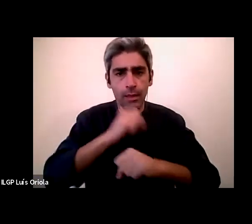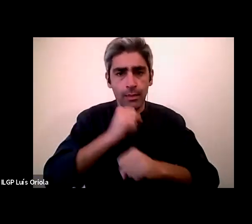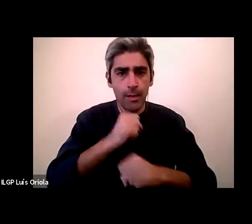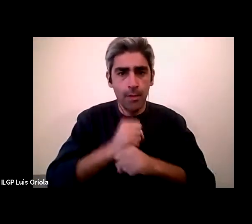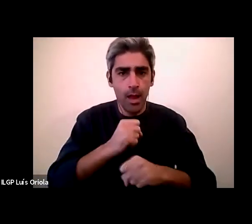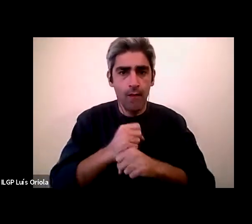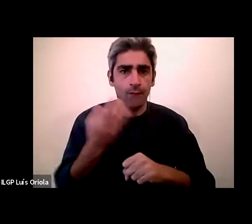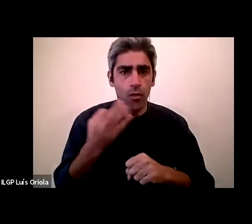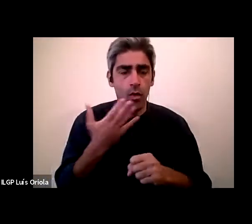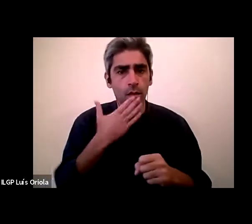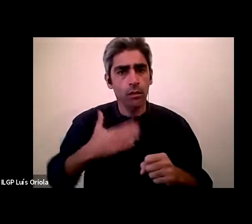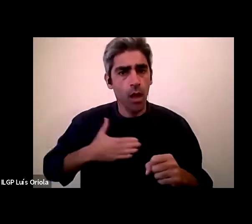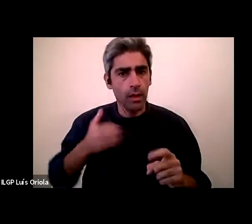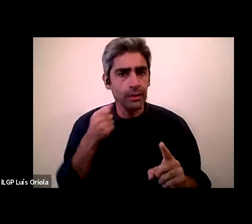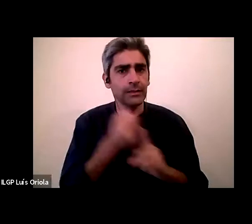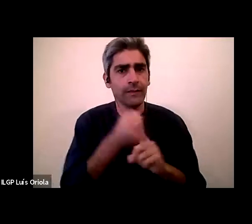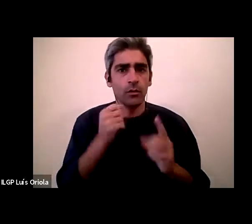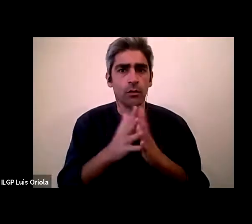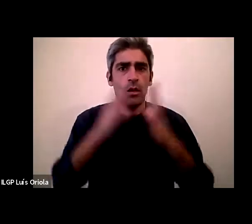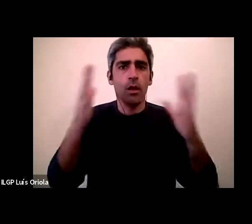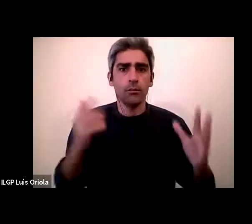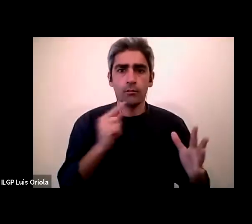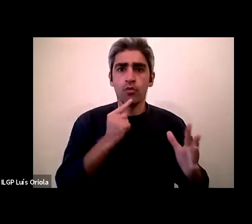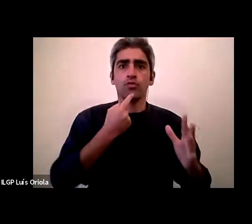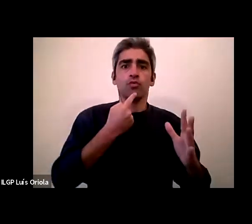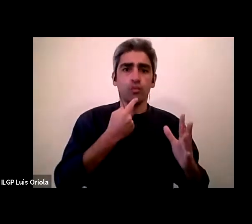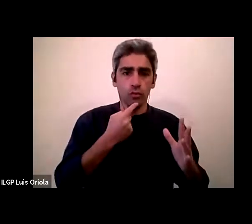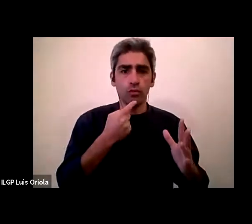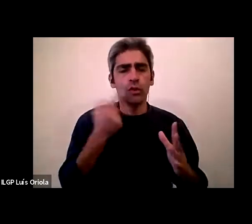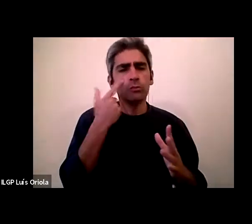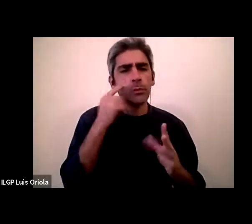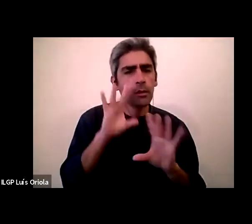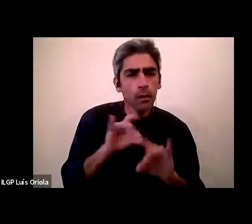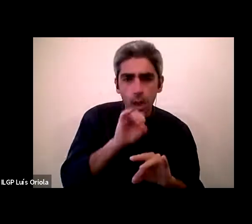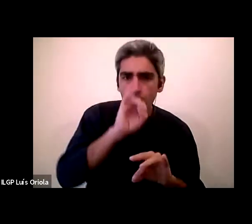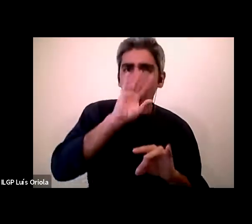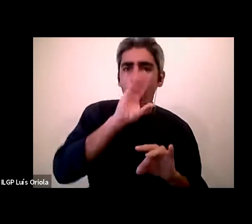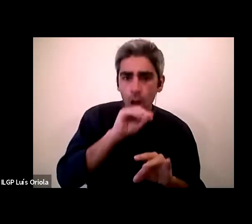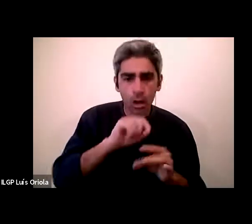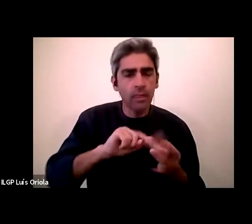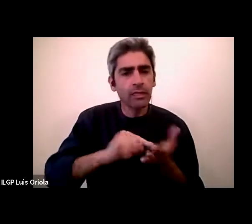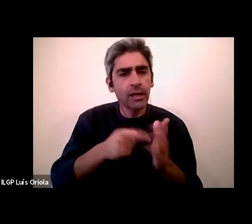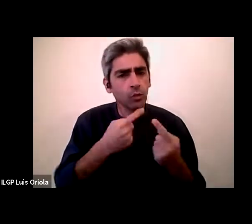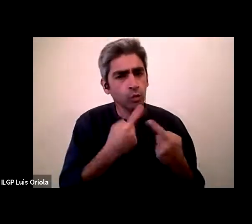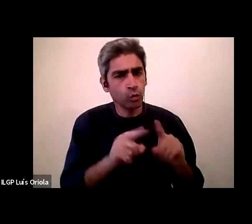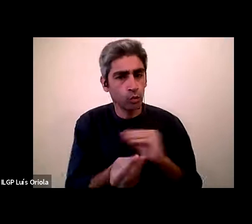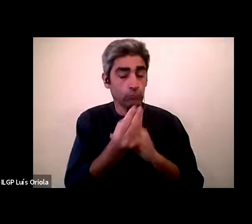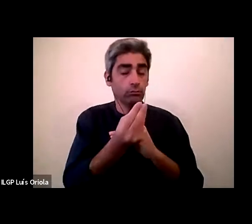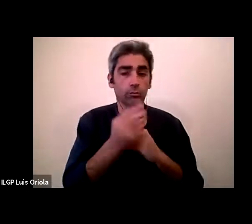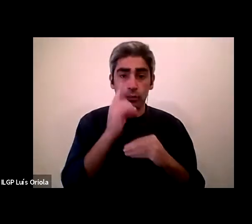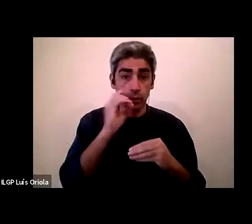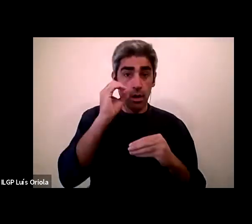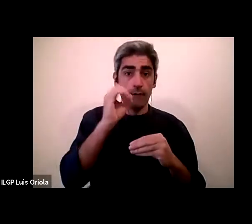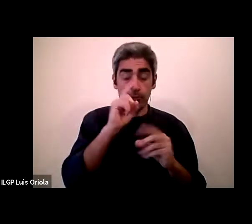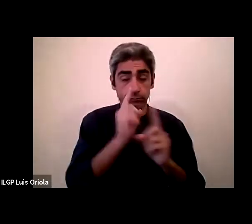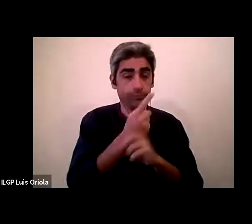têm desafiado muito. E desafiaram-nos a experimentar, a testar soluções diferentes e também